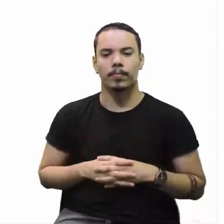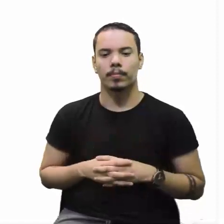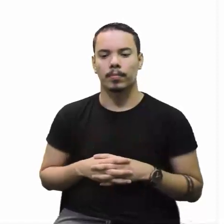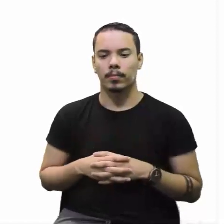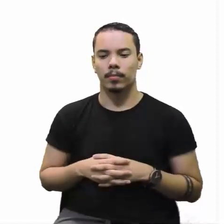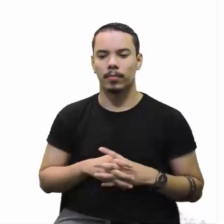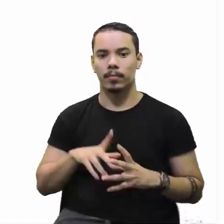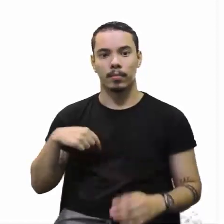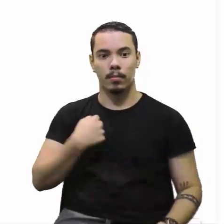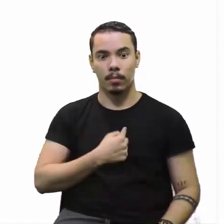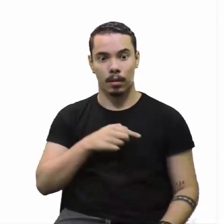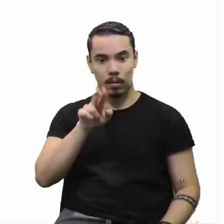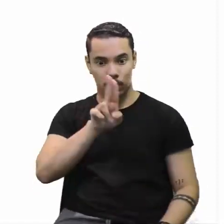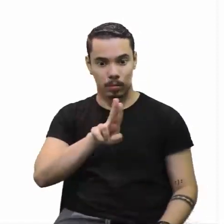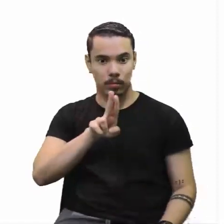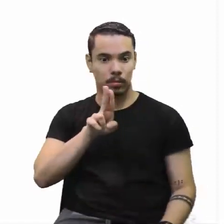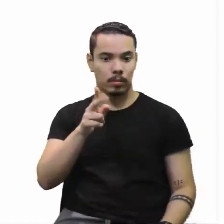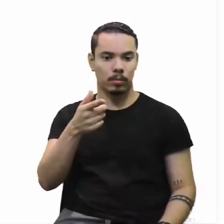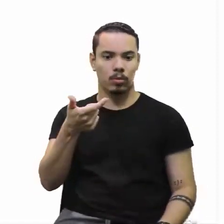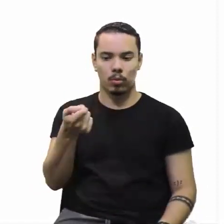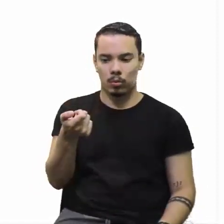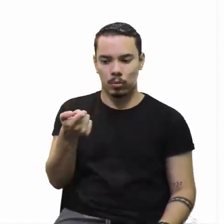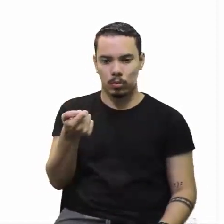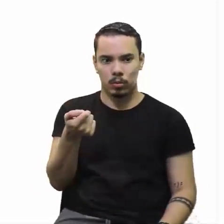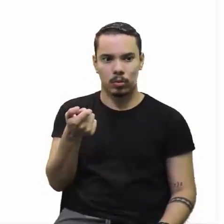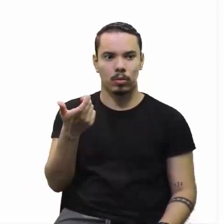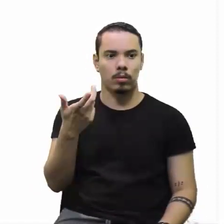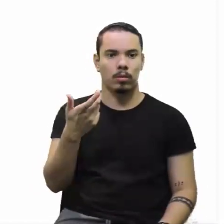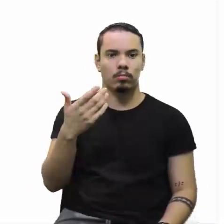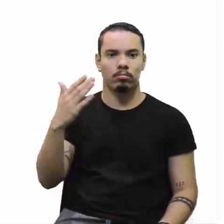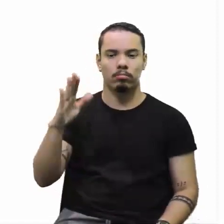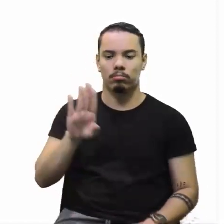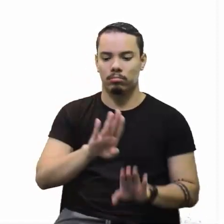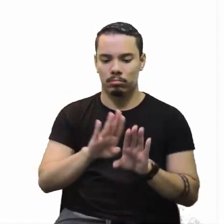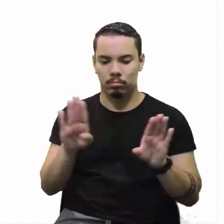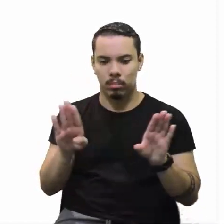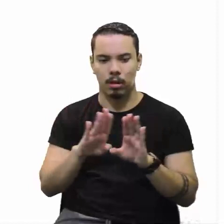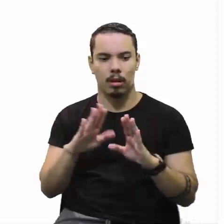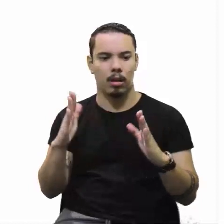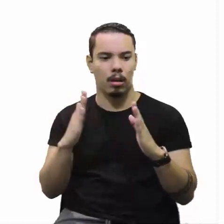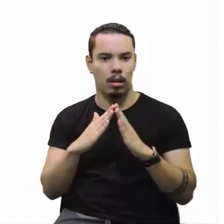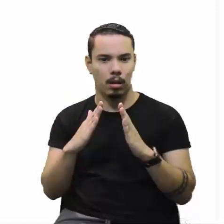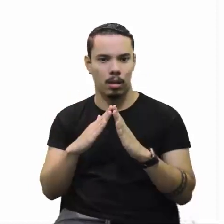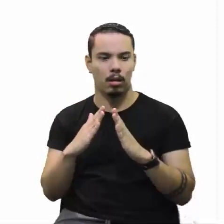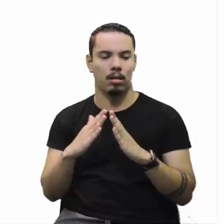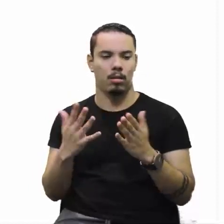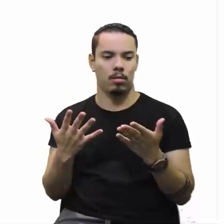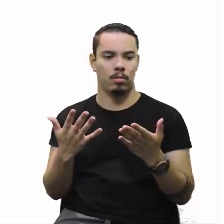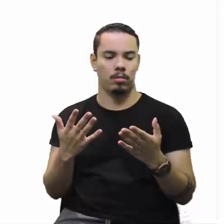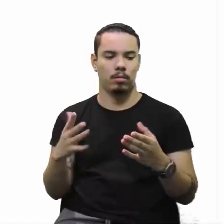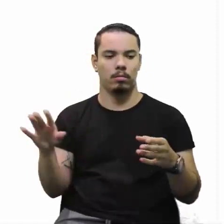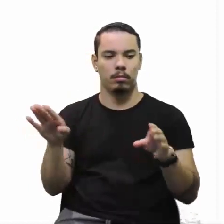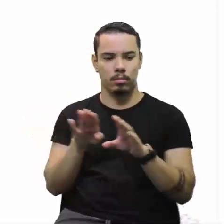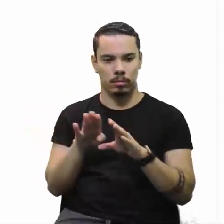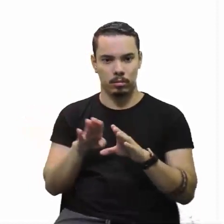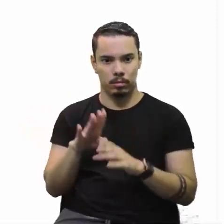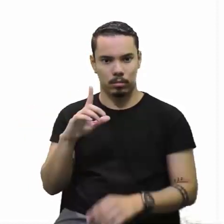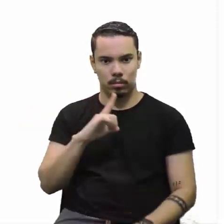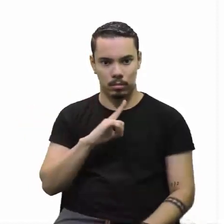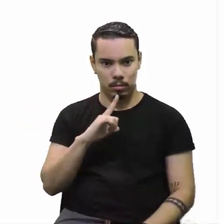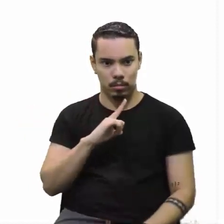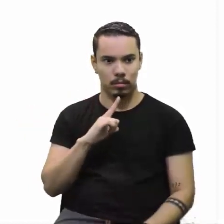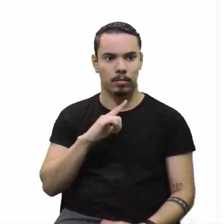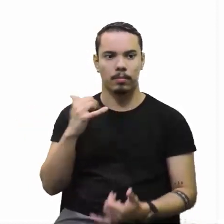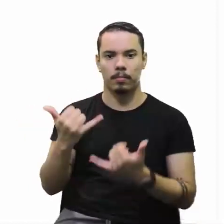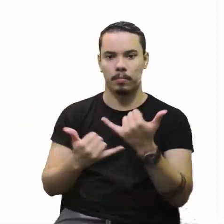Nós usamos aí para controle, né? Portão do carro, etc. Nós temos aí o